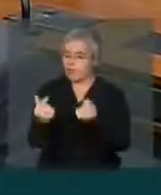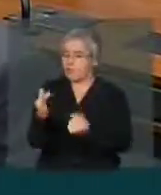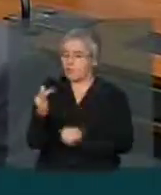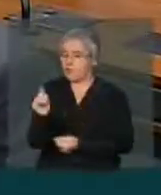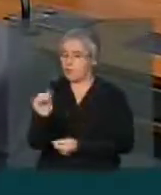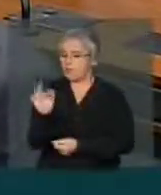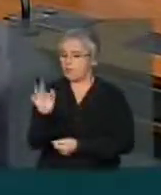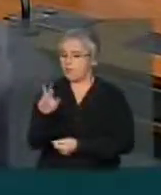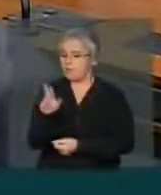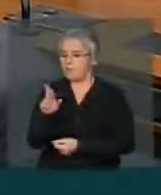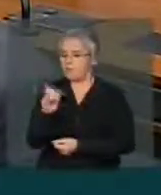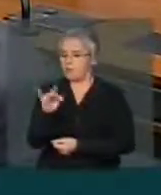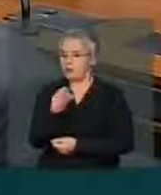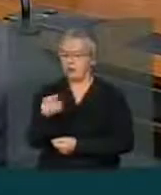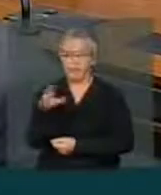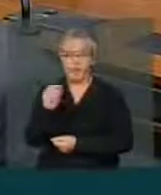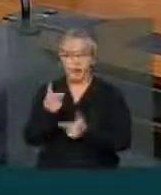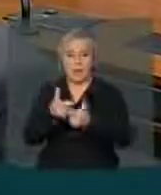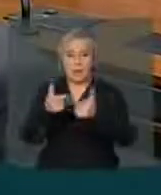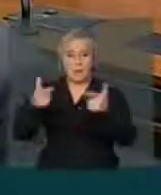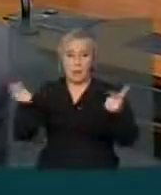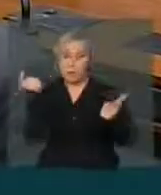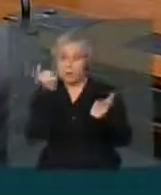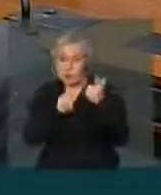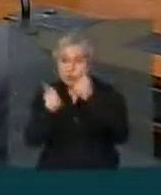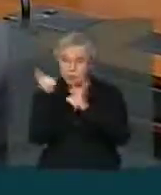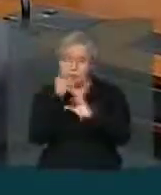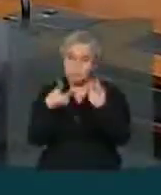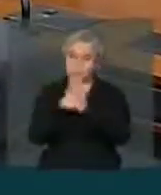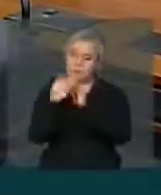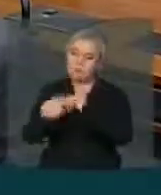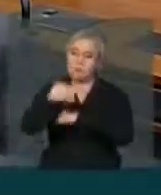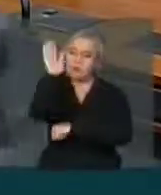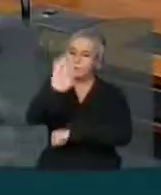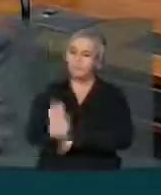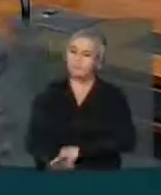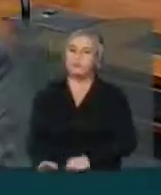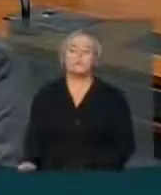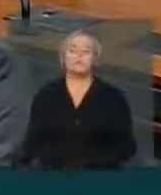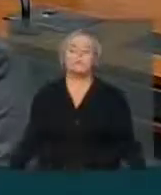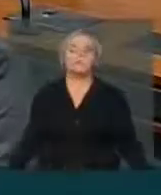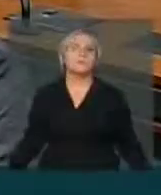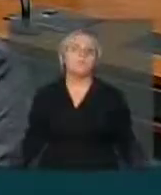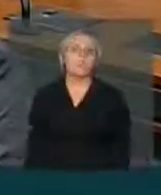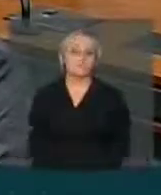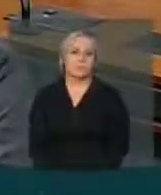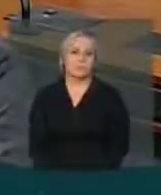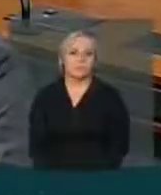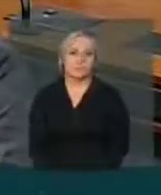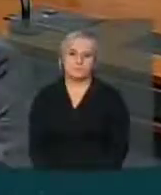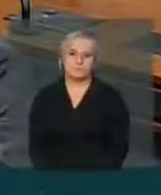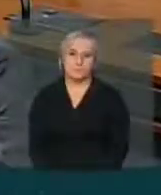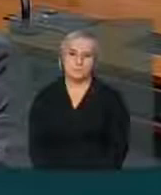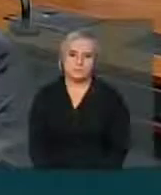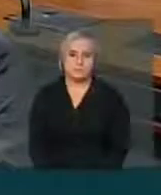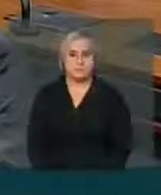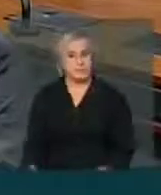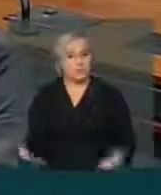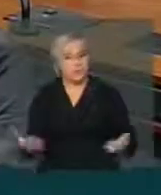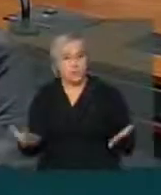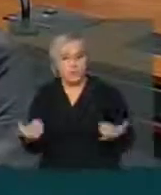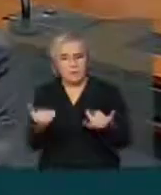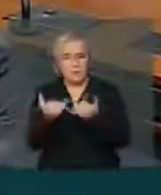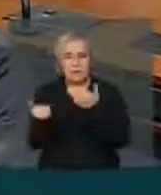uma boa parte, talvez o maior percentual do faturamento em todos os países, vem aqui do Brasil. Então, esta